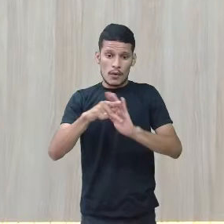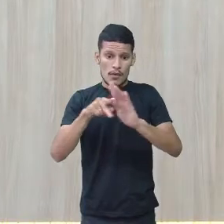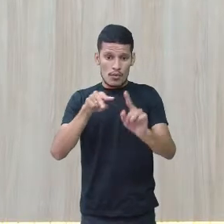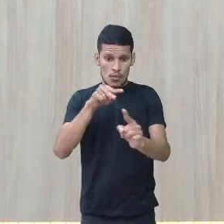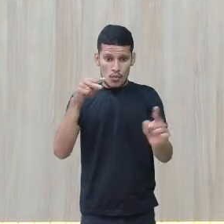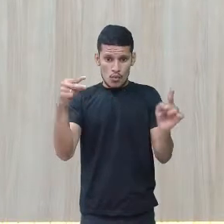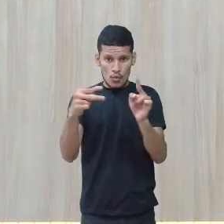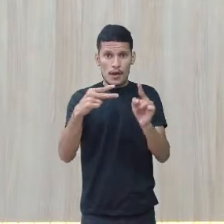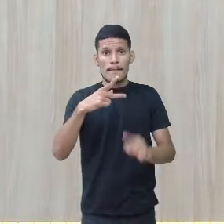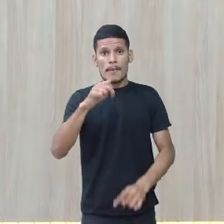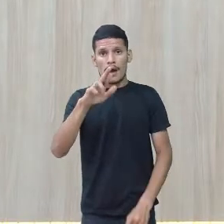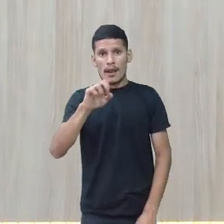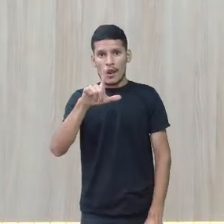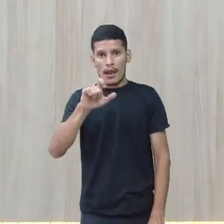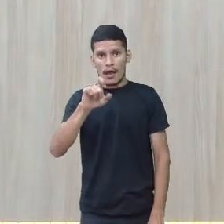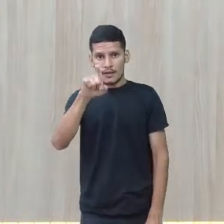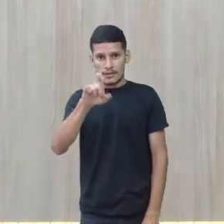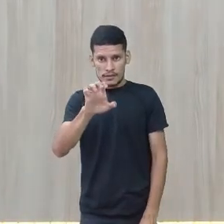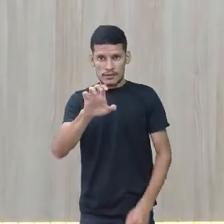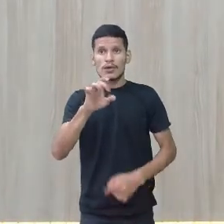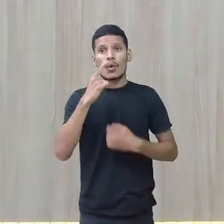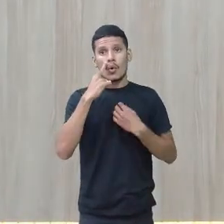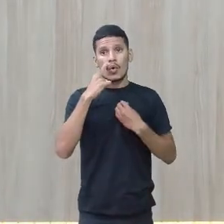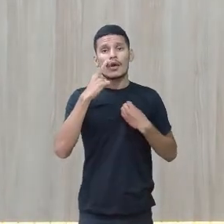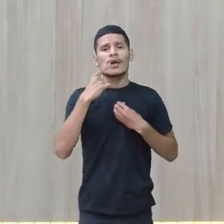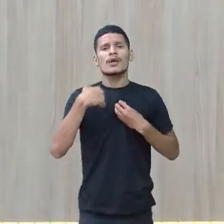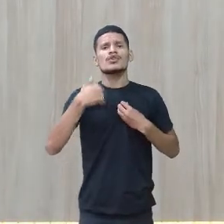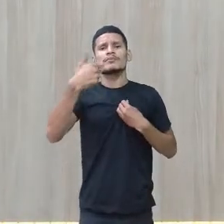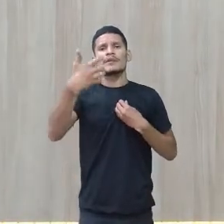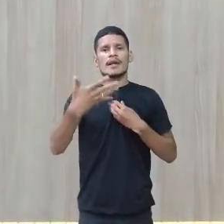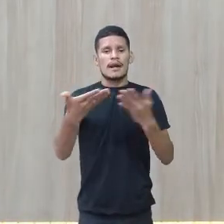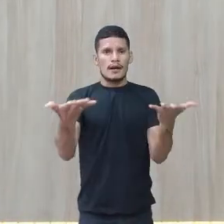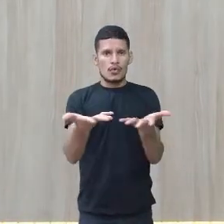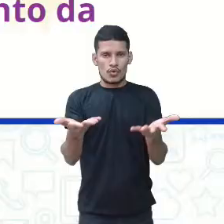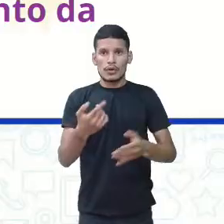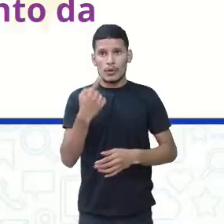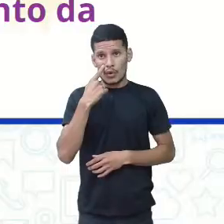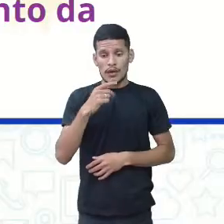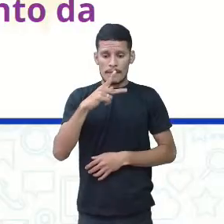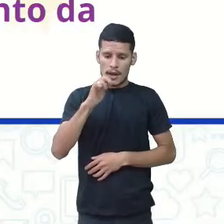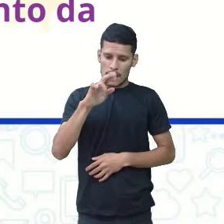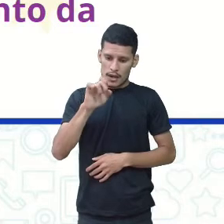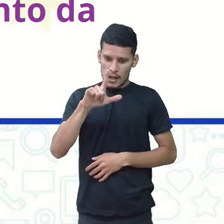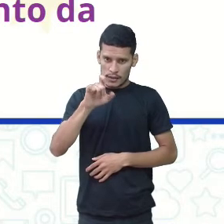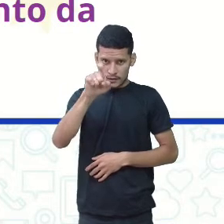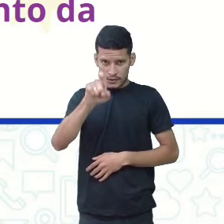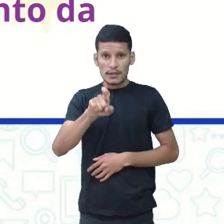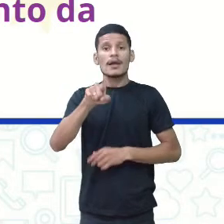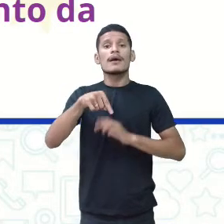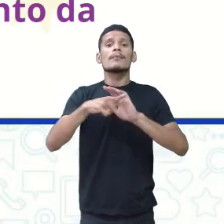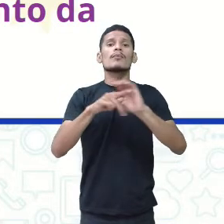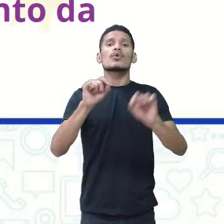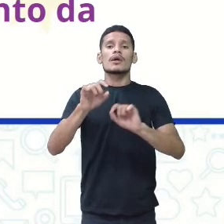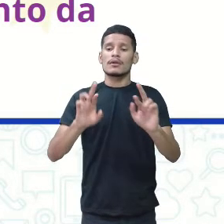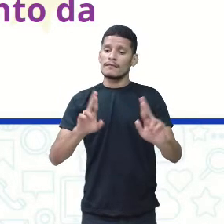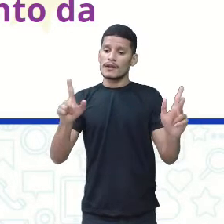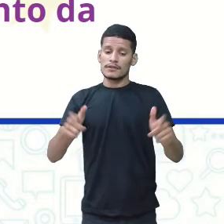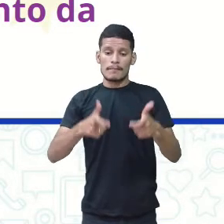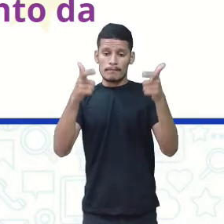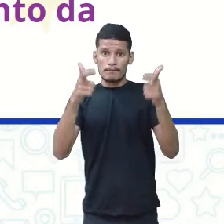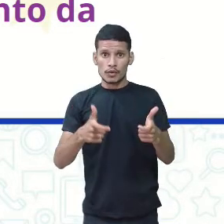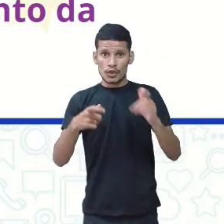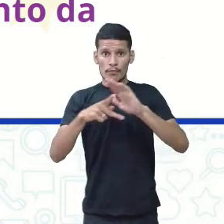percepção é chamado de paralaxe. Deixa eu trazer para aqui a definição. Ó. Paralaxe é a diferença na